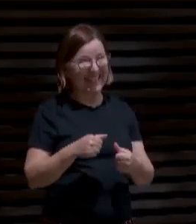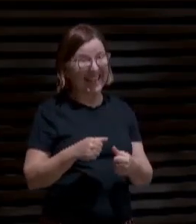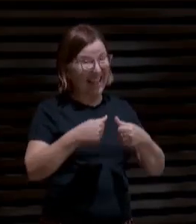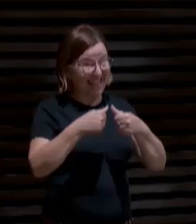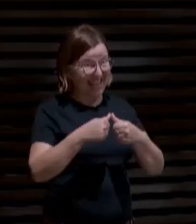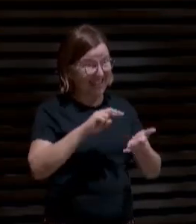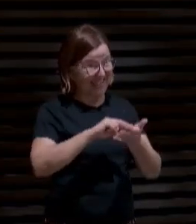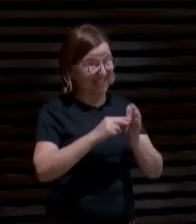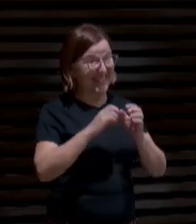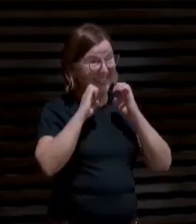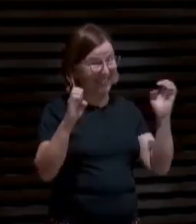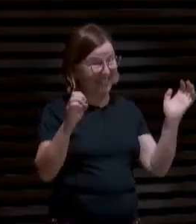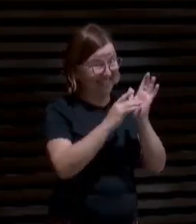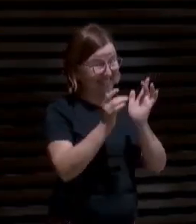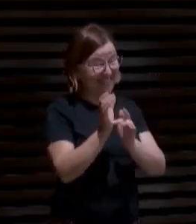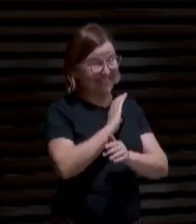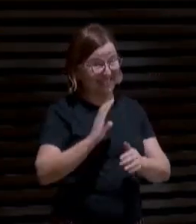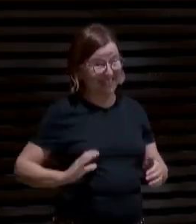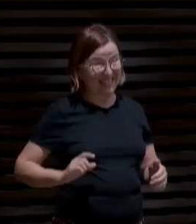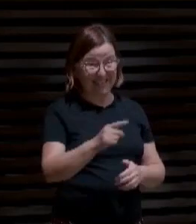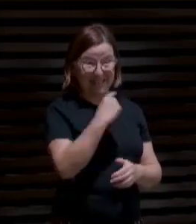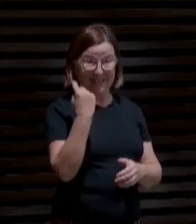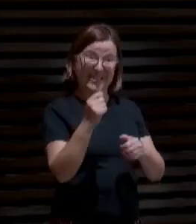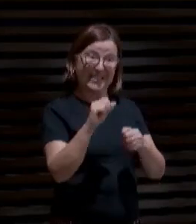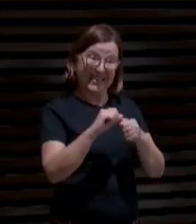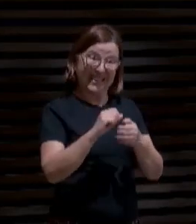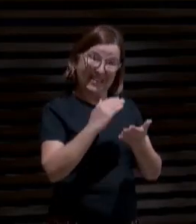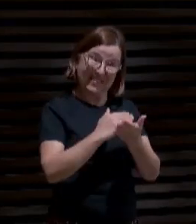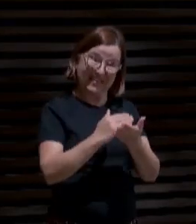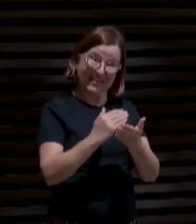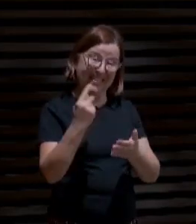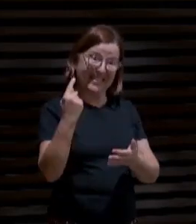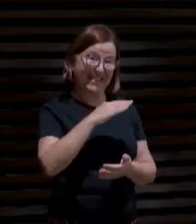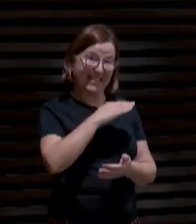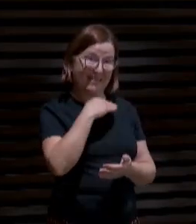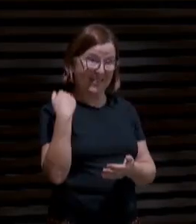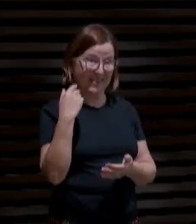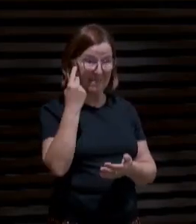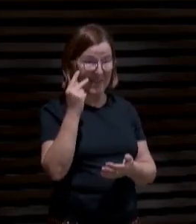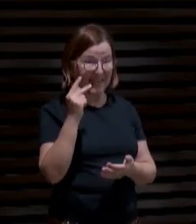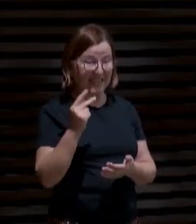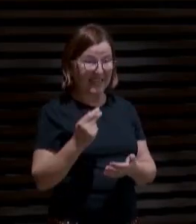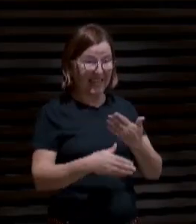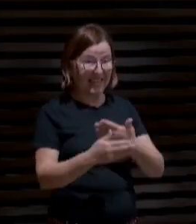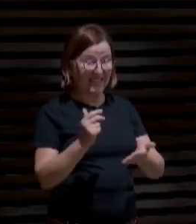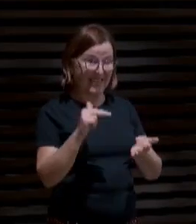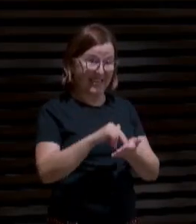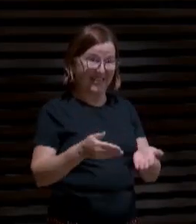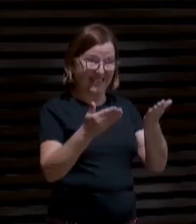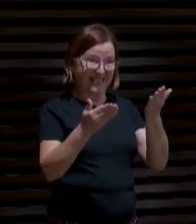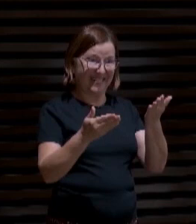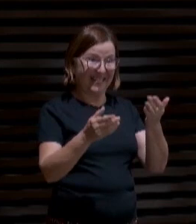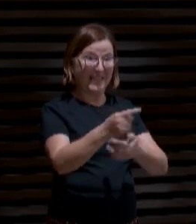de Jesus Cristo. É nos fazer participante desta morte, para que pela sua ressurreição